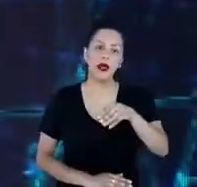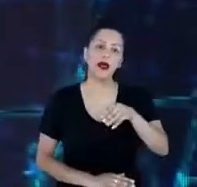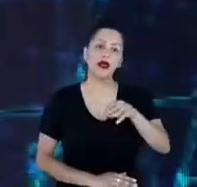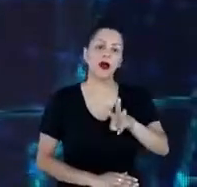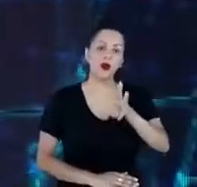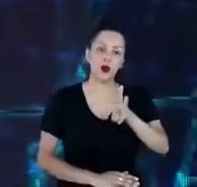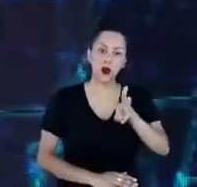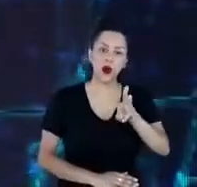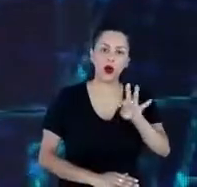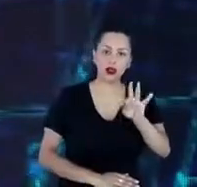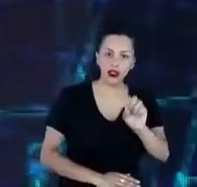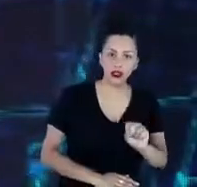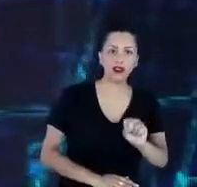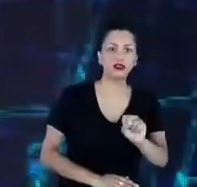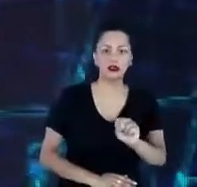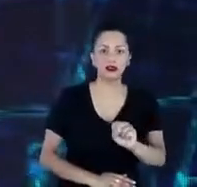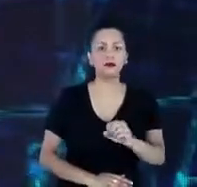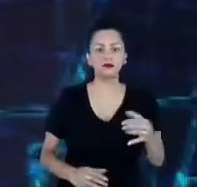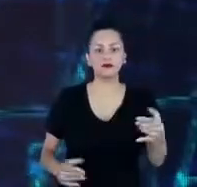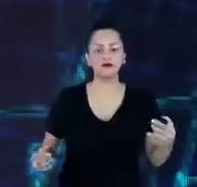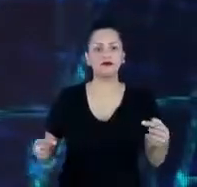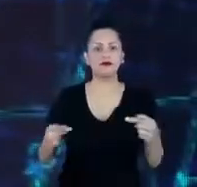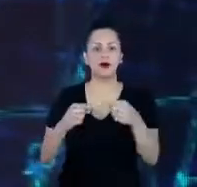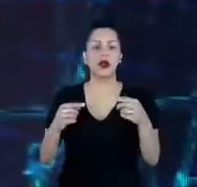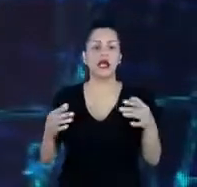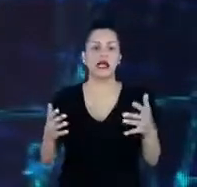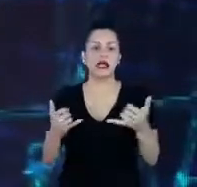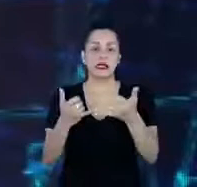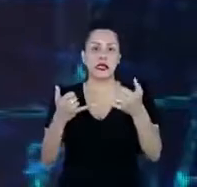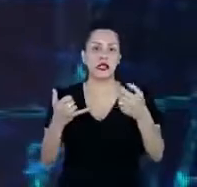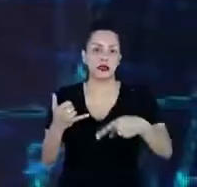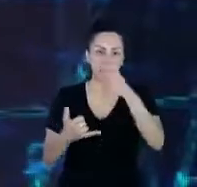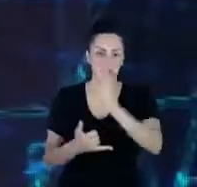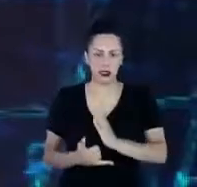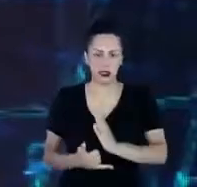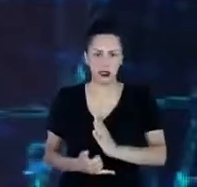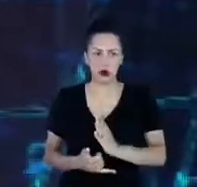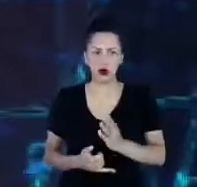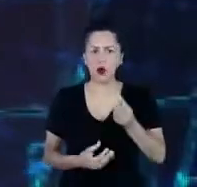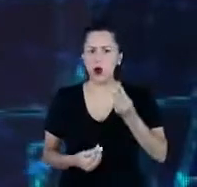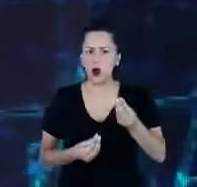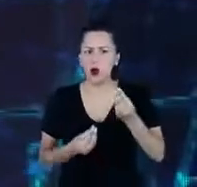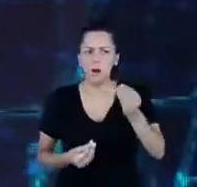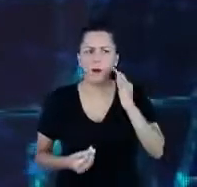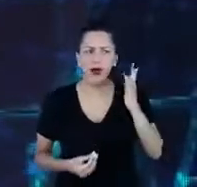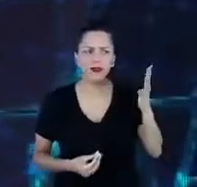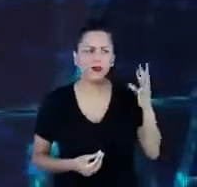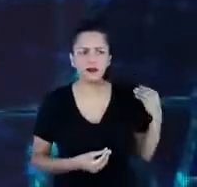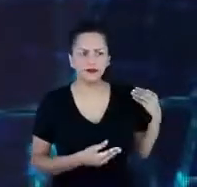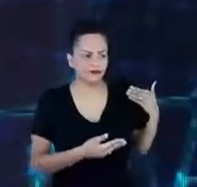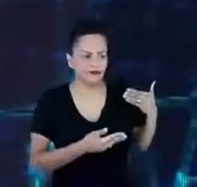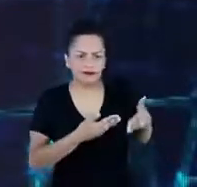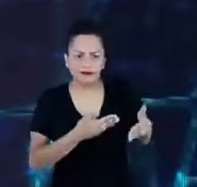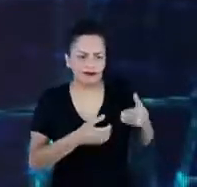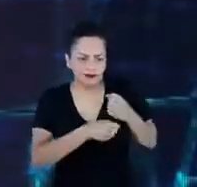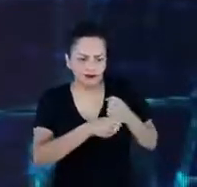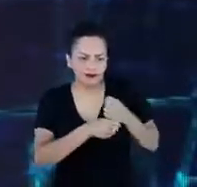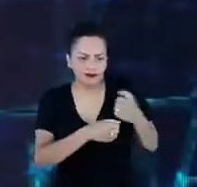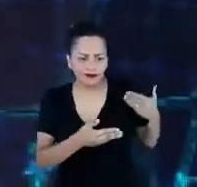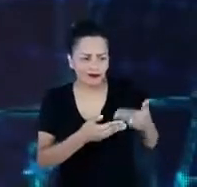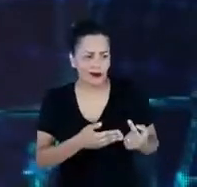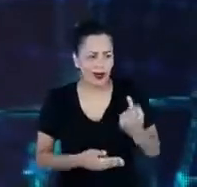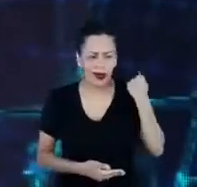no Brasil há poucos anos Quem poderia imaginar Que atingiríamos atual